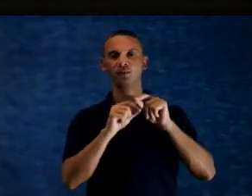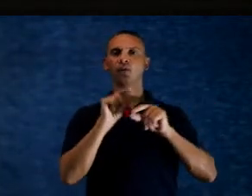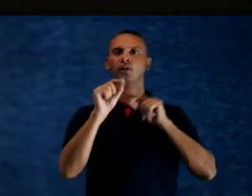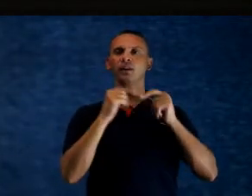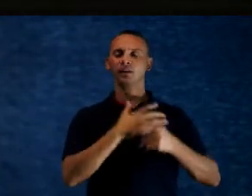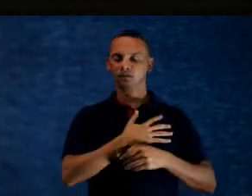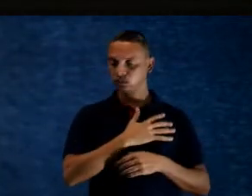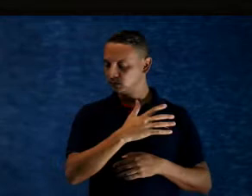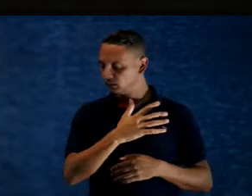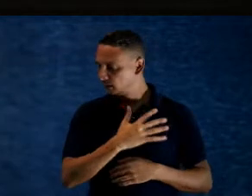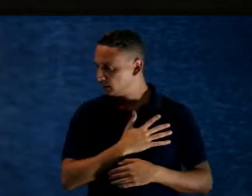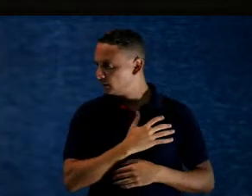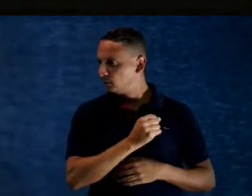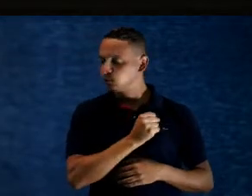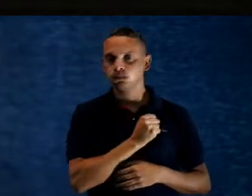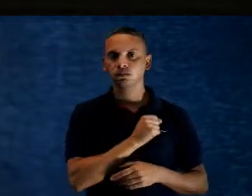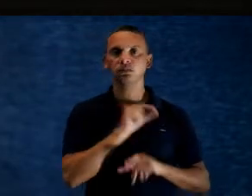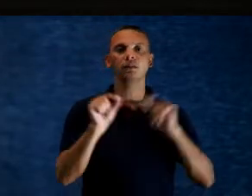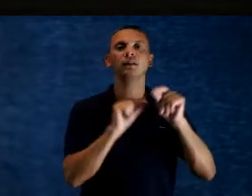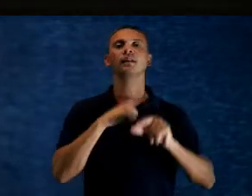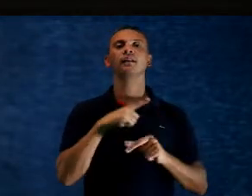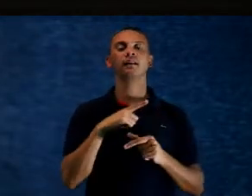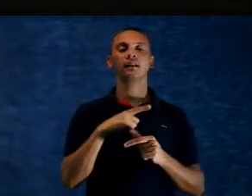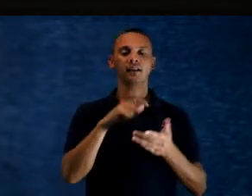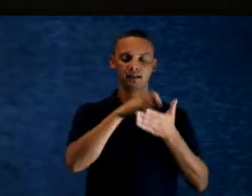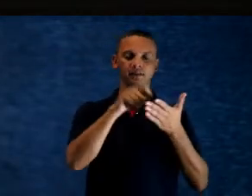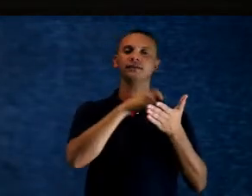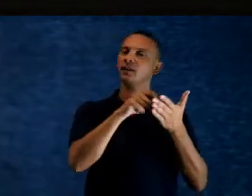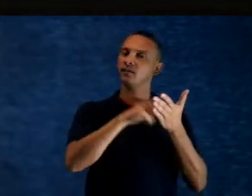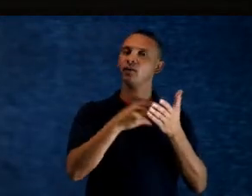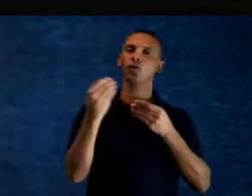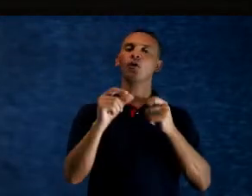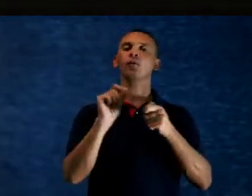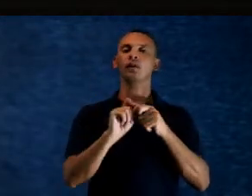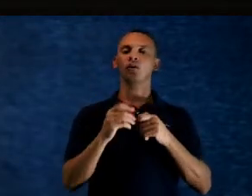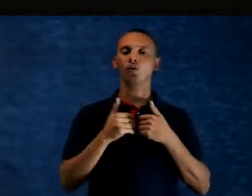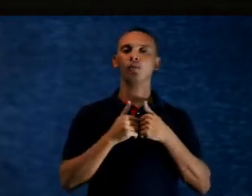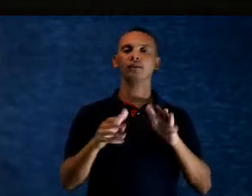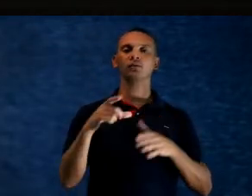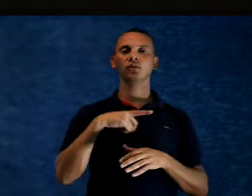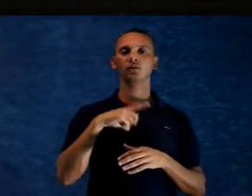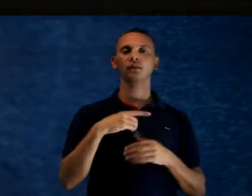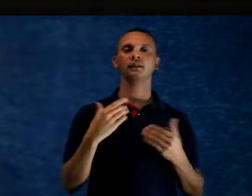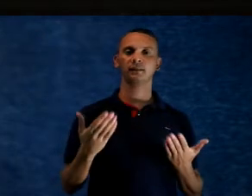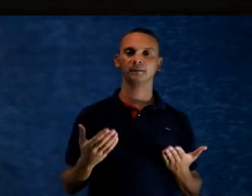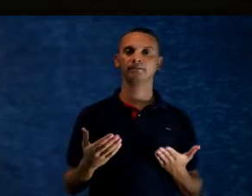de angústia, de asfixia, de falta de ar. O Érico descreve isso nas memórias